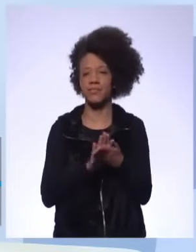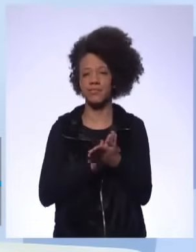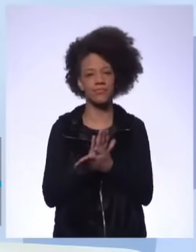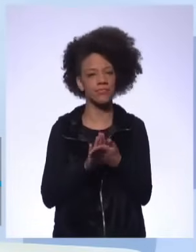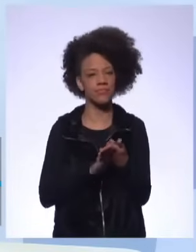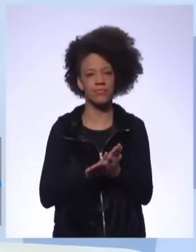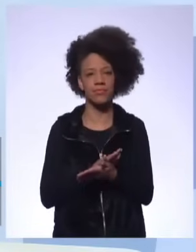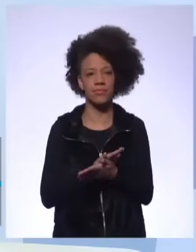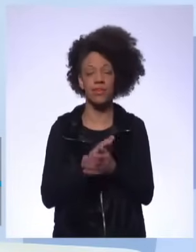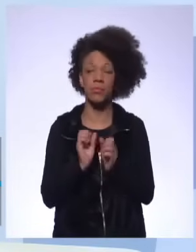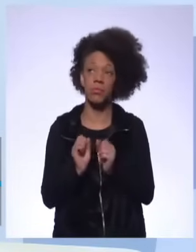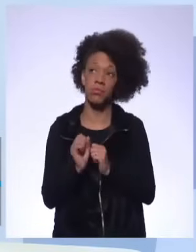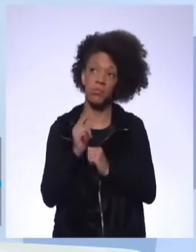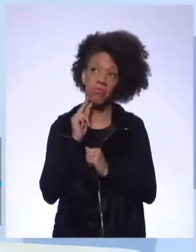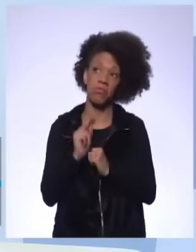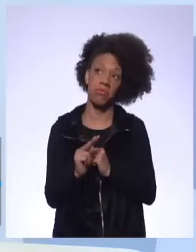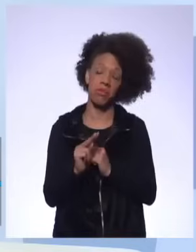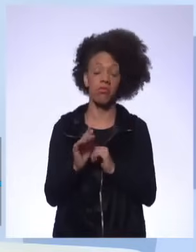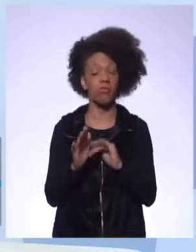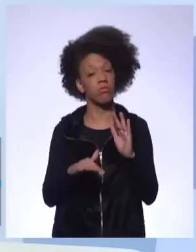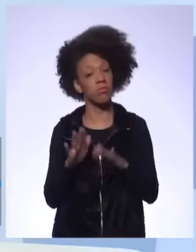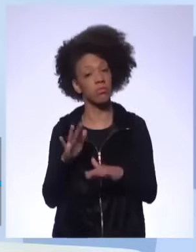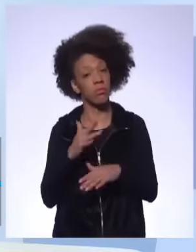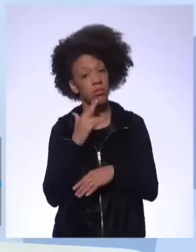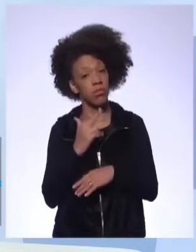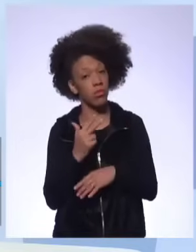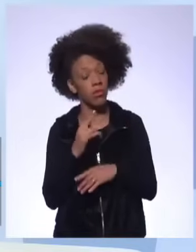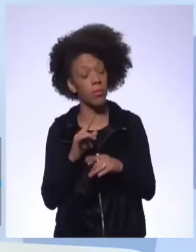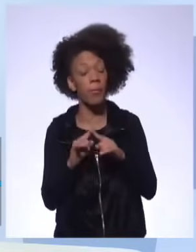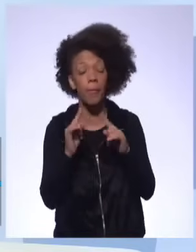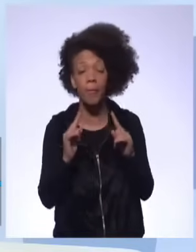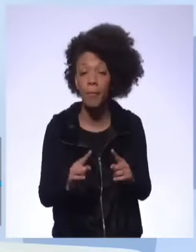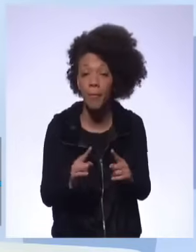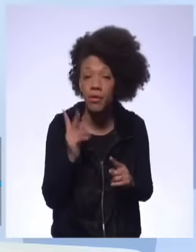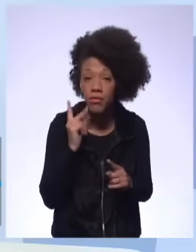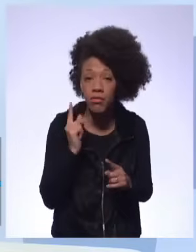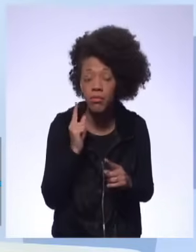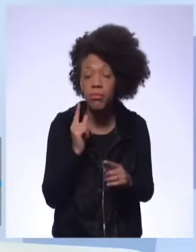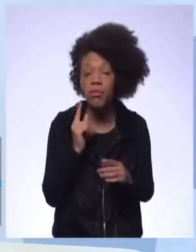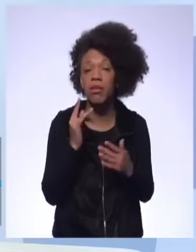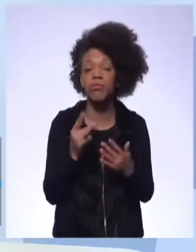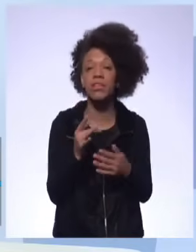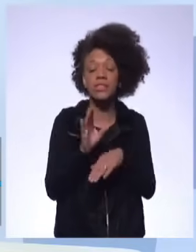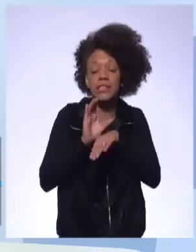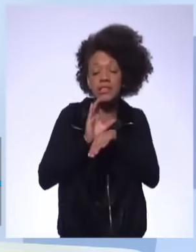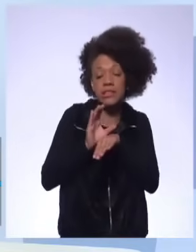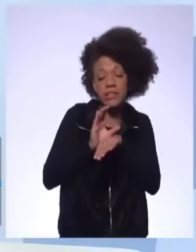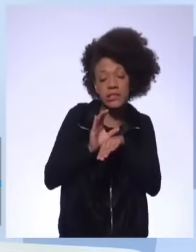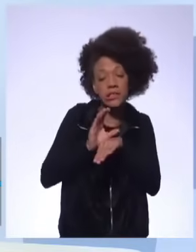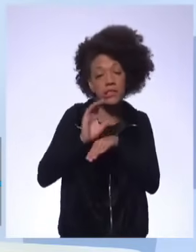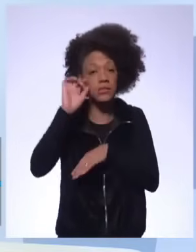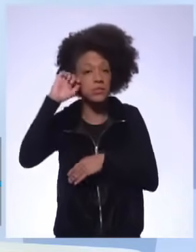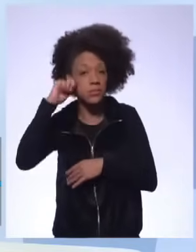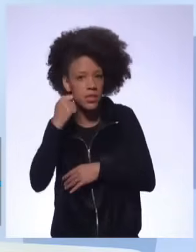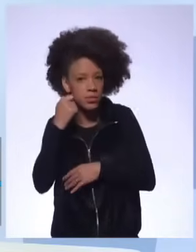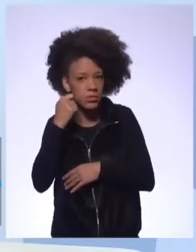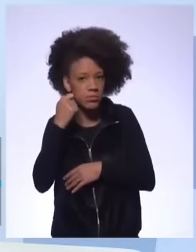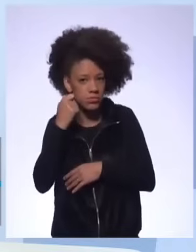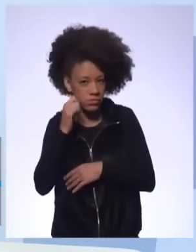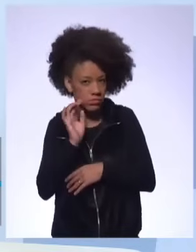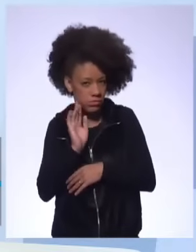né? Ele pode ver só determinadas cores, mas normalmente ele vai ver isso em tons de cinza e preto. Tá